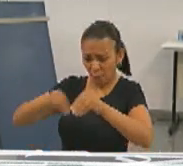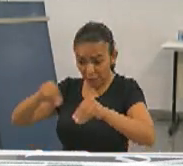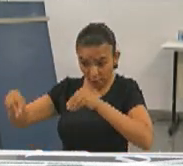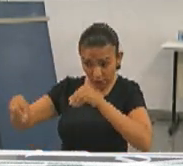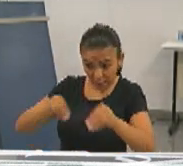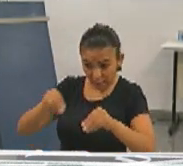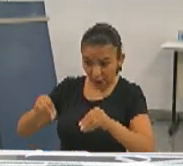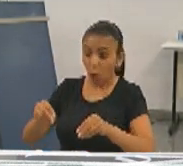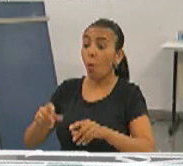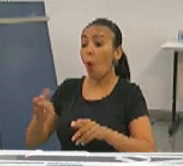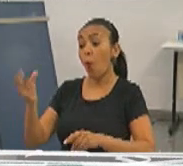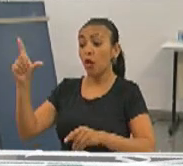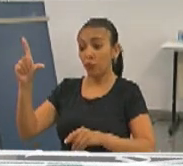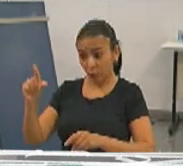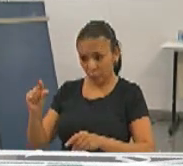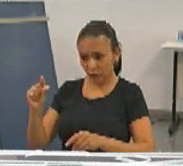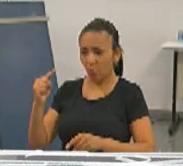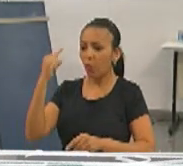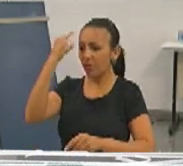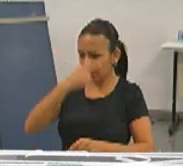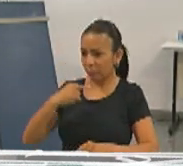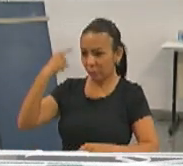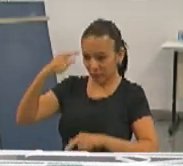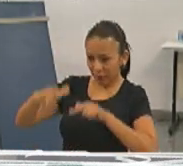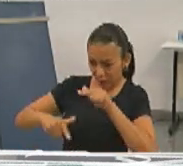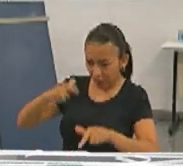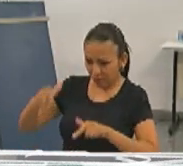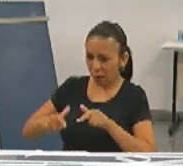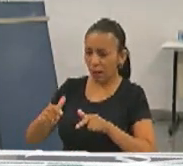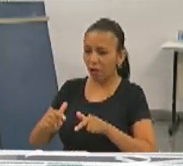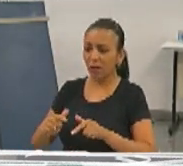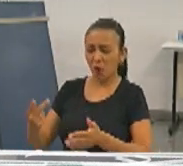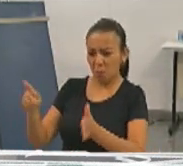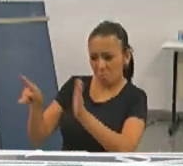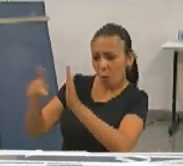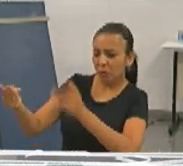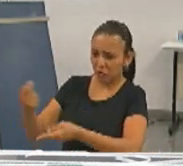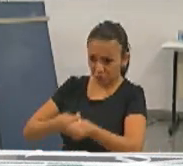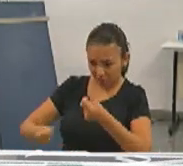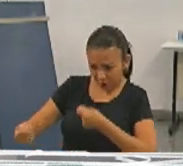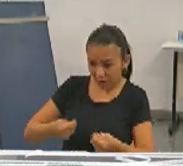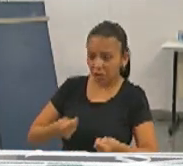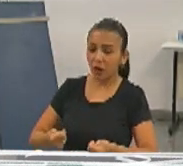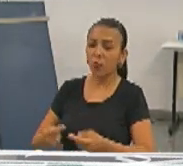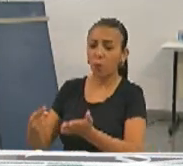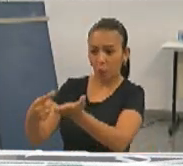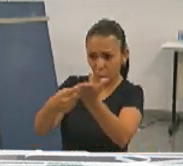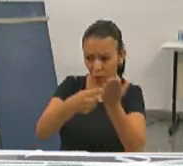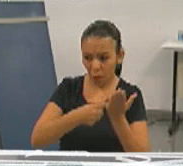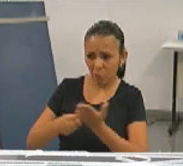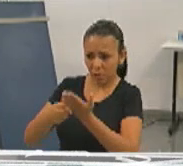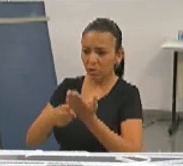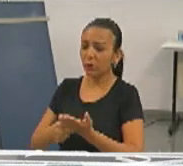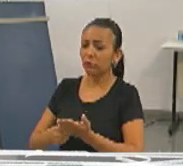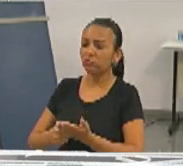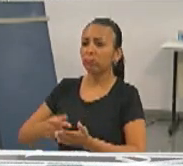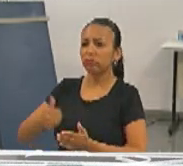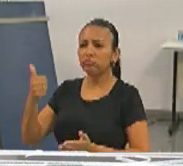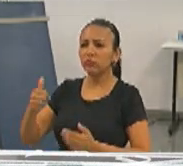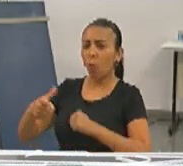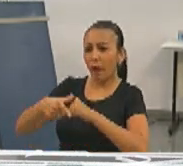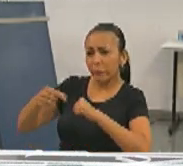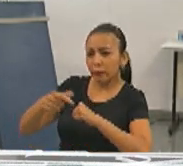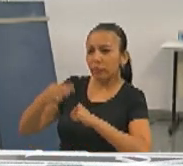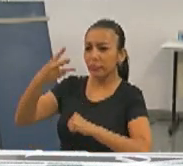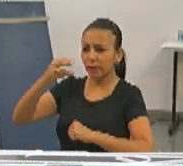flexibilização, redução da jornada de trabalho concedida administrativamente em consonância com o inciso 1º do artigo